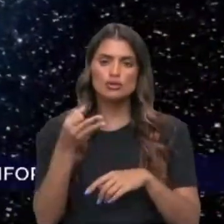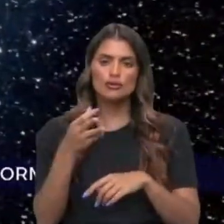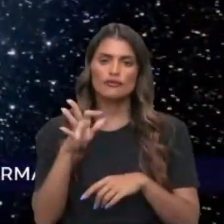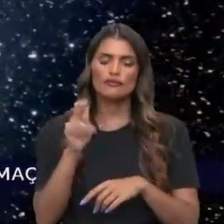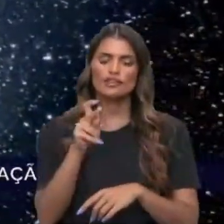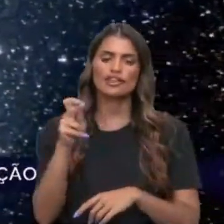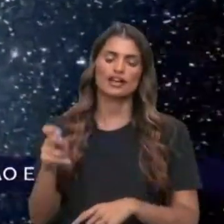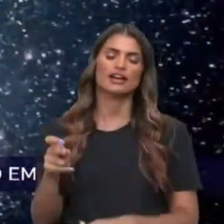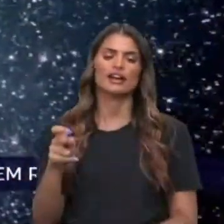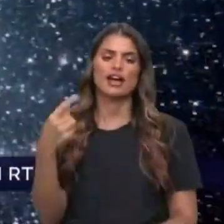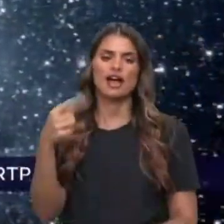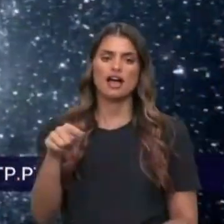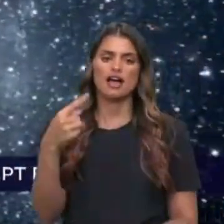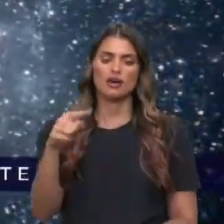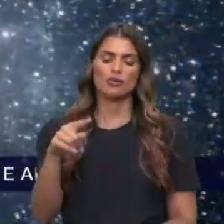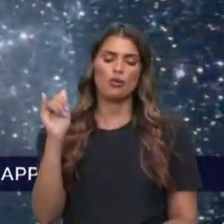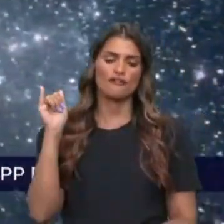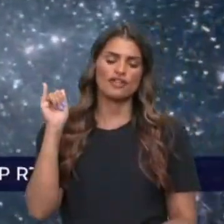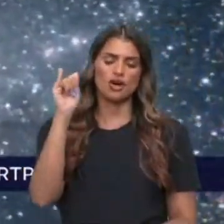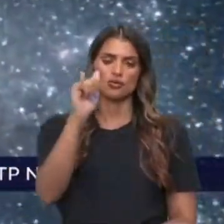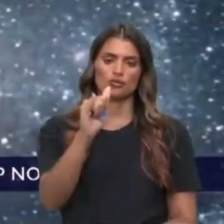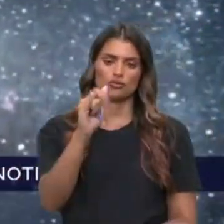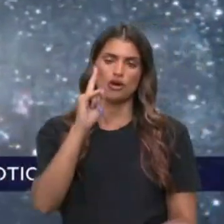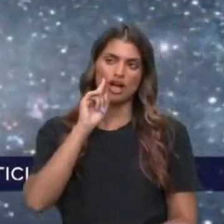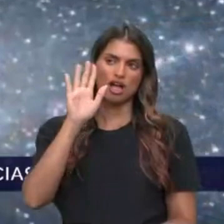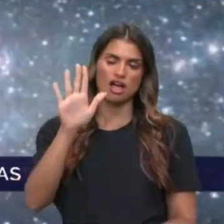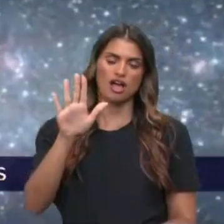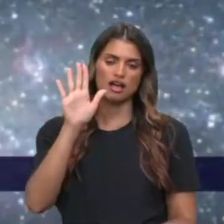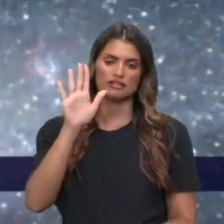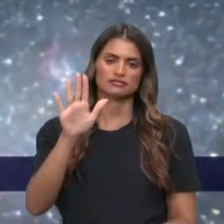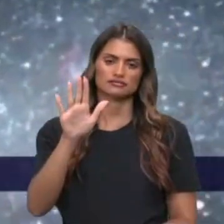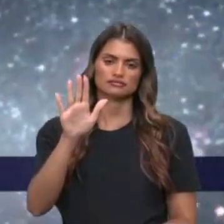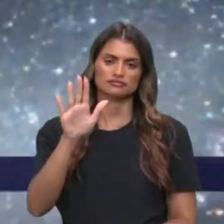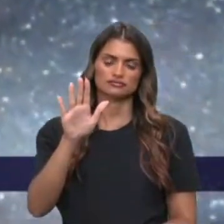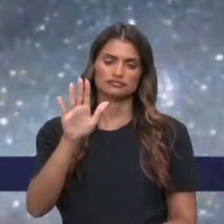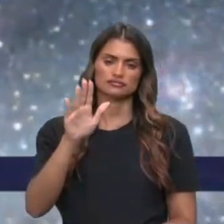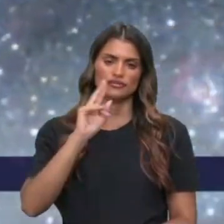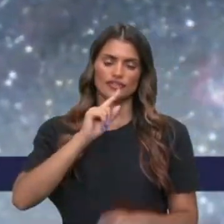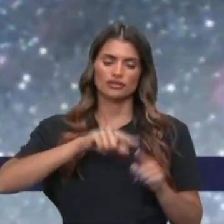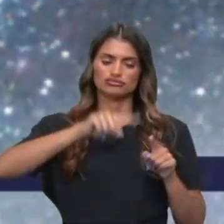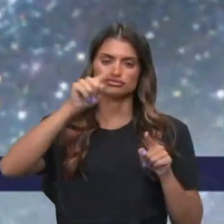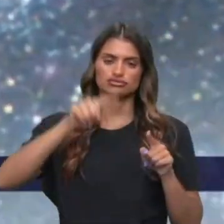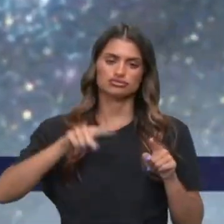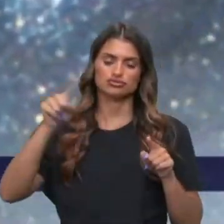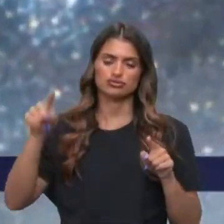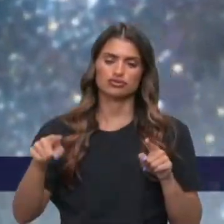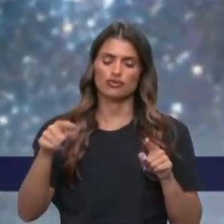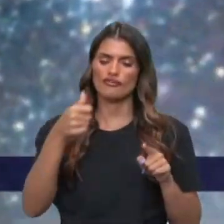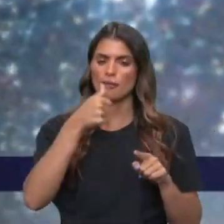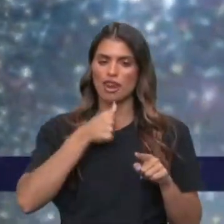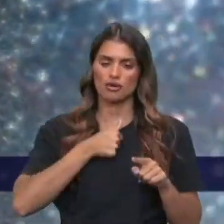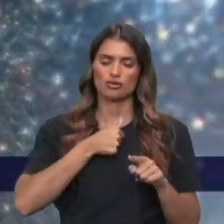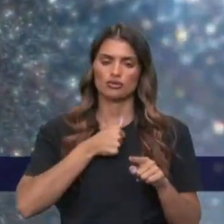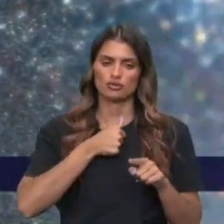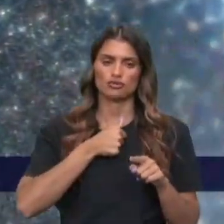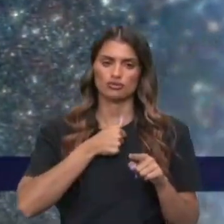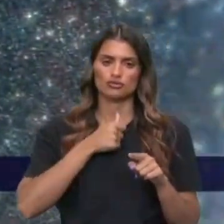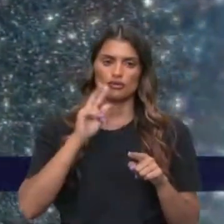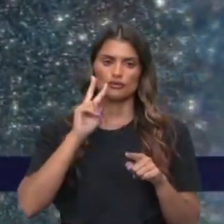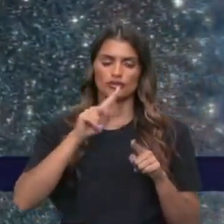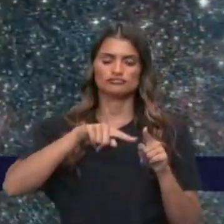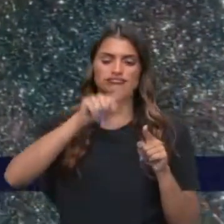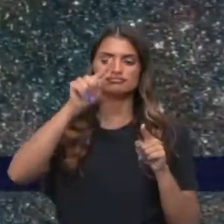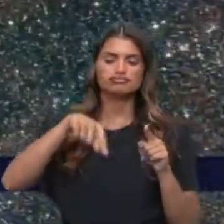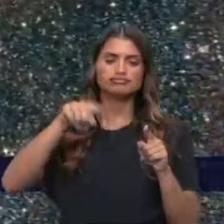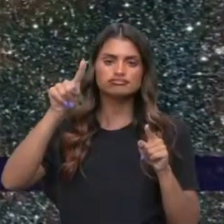bordo de um avião que olha, sobretudo, o comprimento do infravermelho. E o Sofia analisou os campos